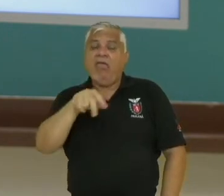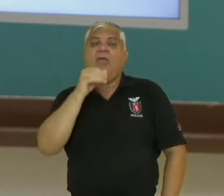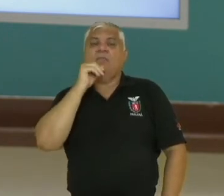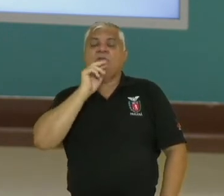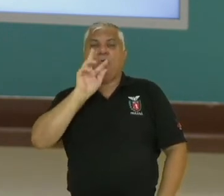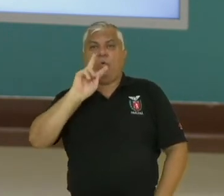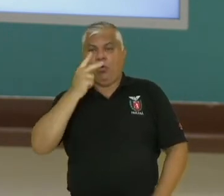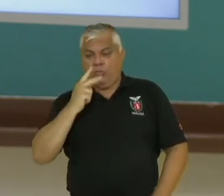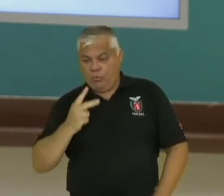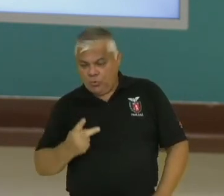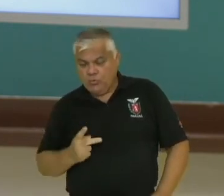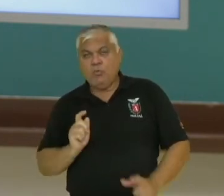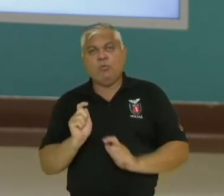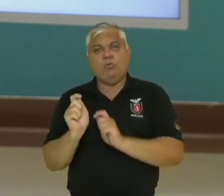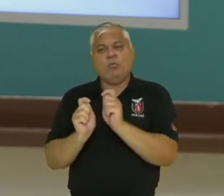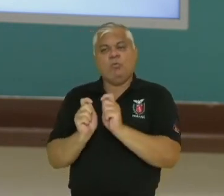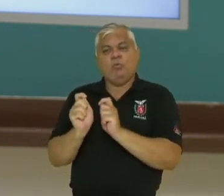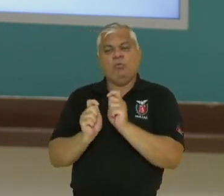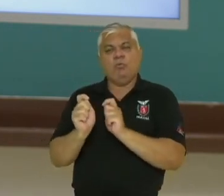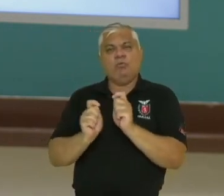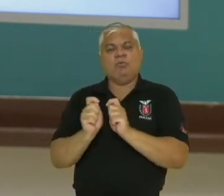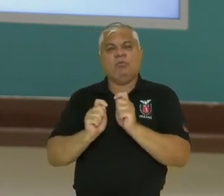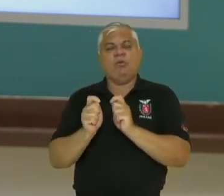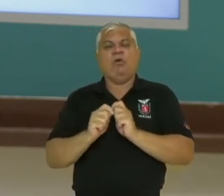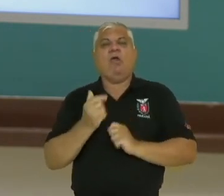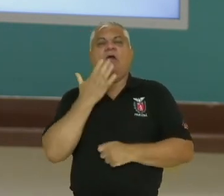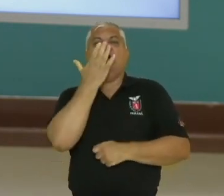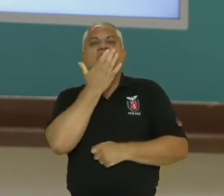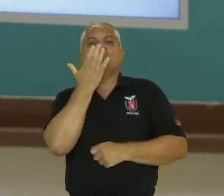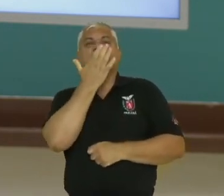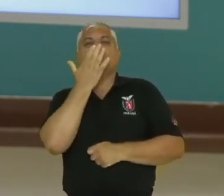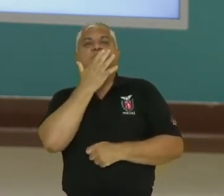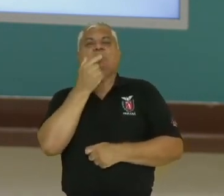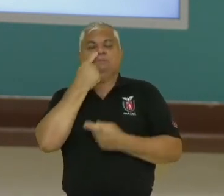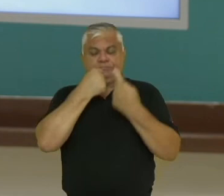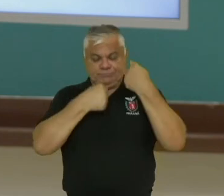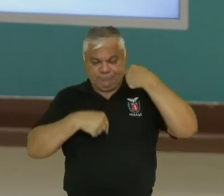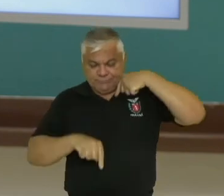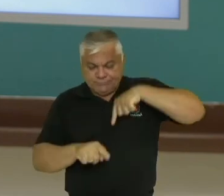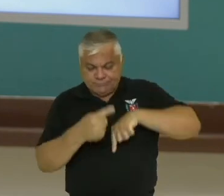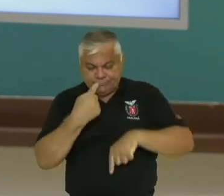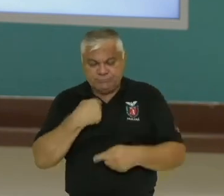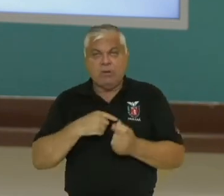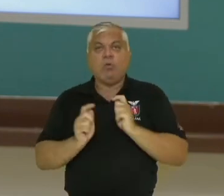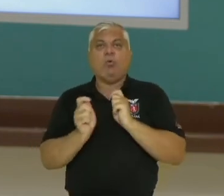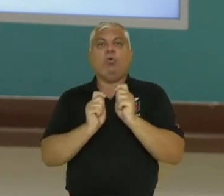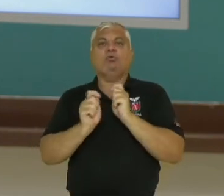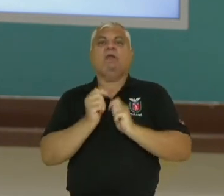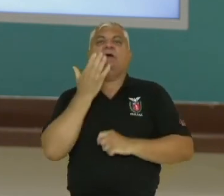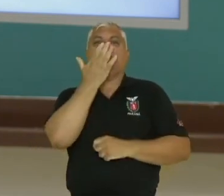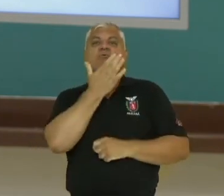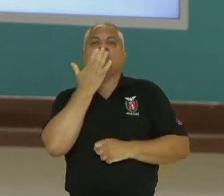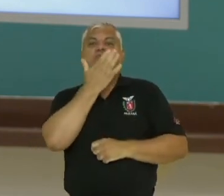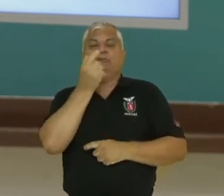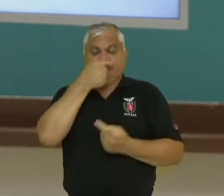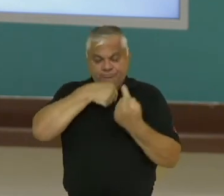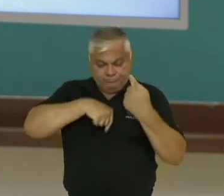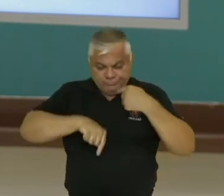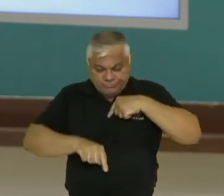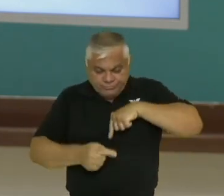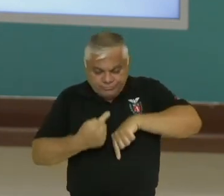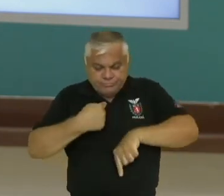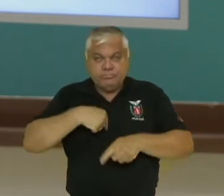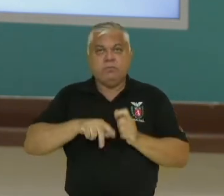hormônio que vai controlar a glicose, o açúcar no nosso sangue, ou seja, controla a glicose